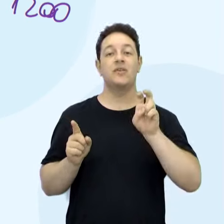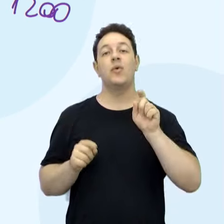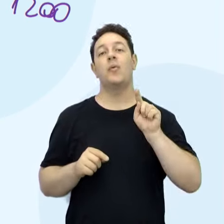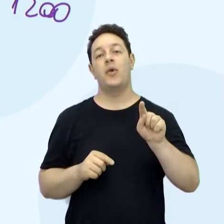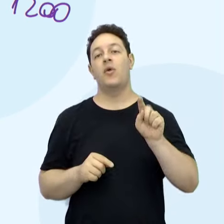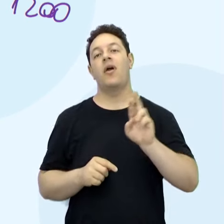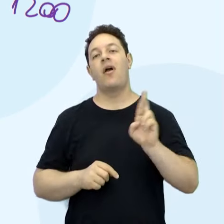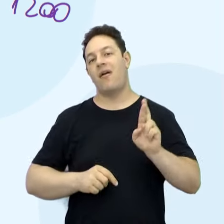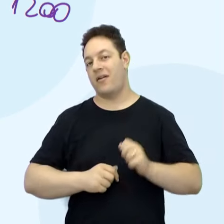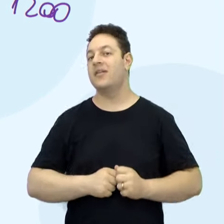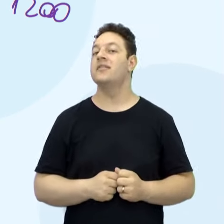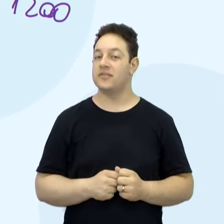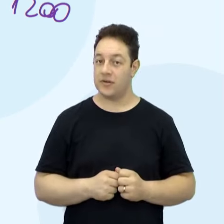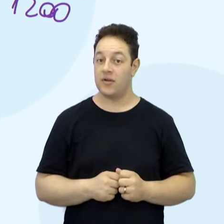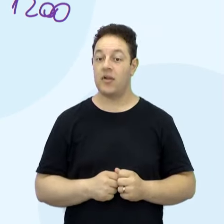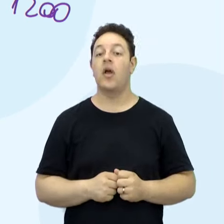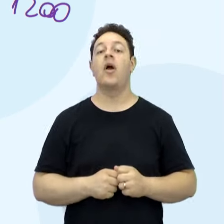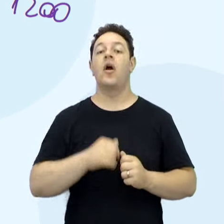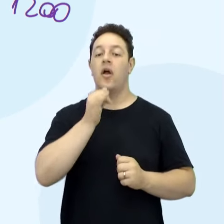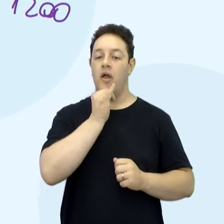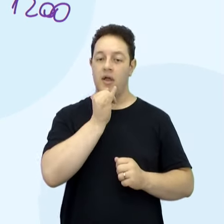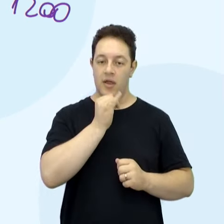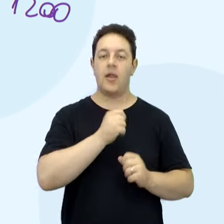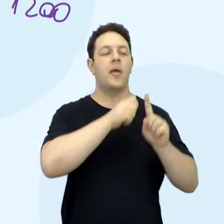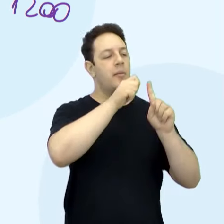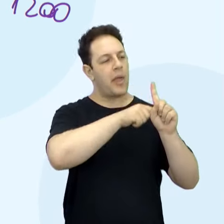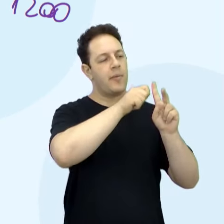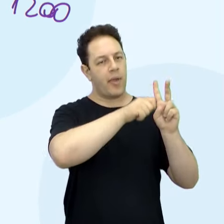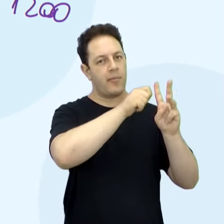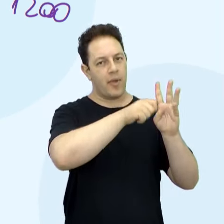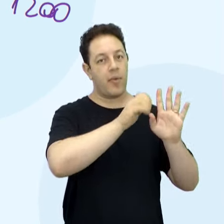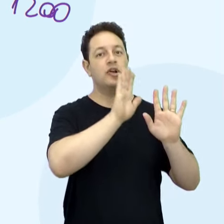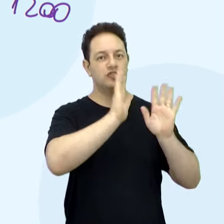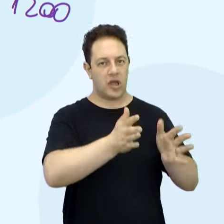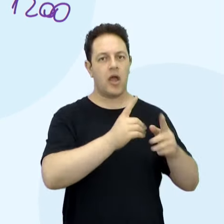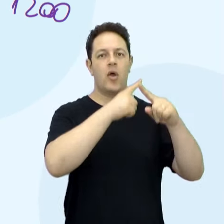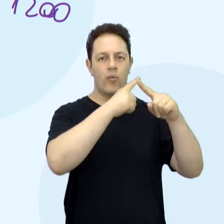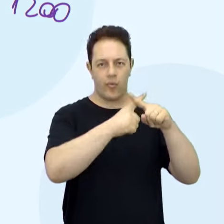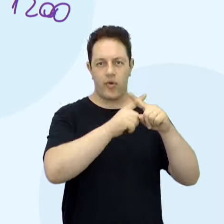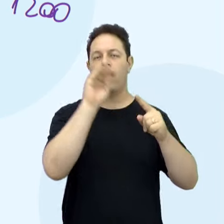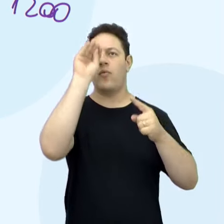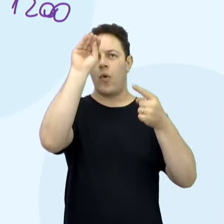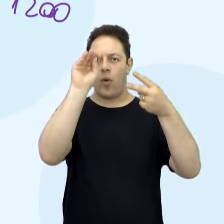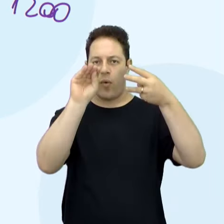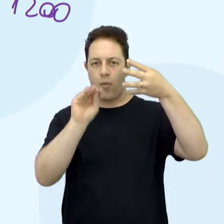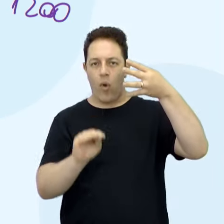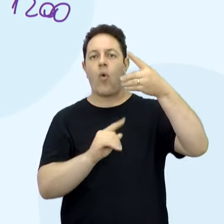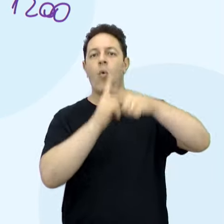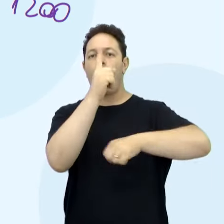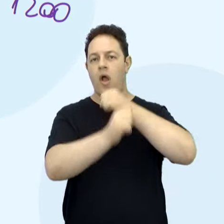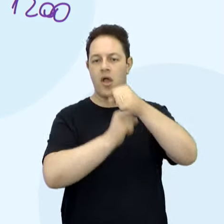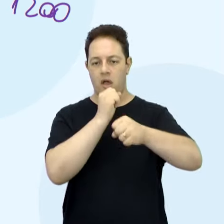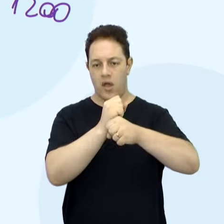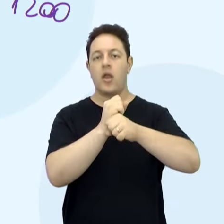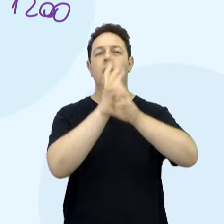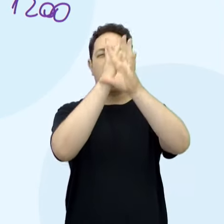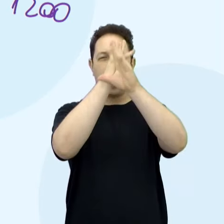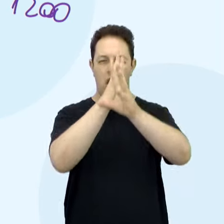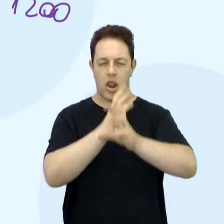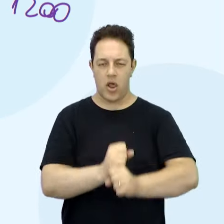R$ 5.000. Então, durante o mês, com as nossas necessidades básicas,